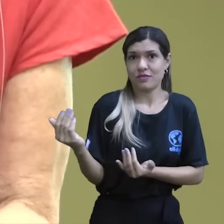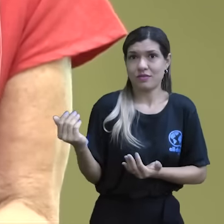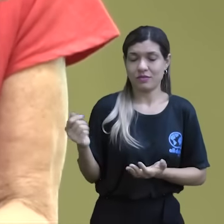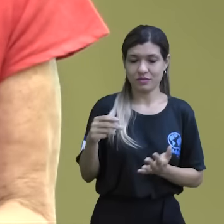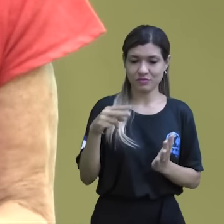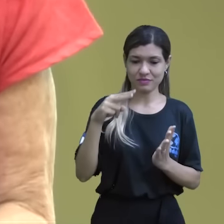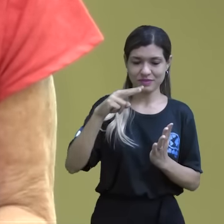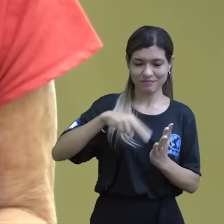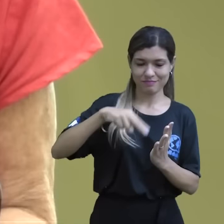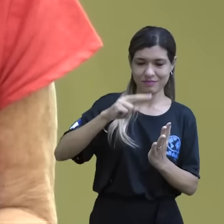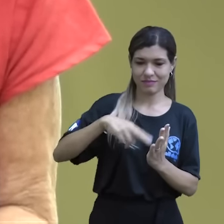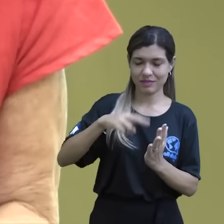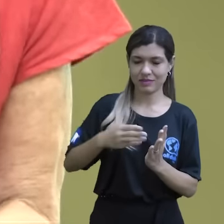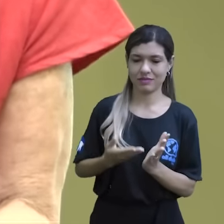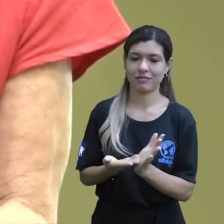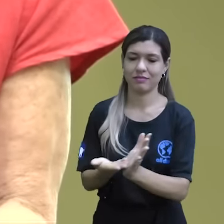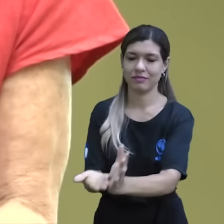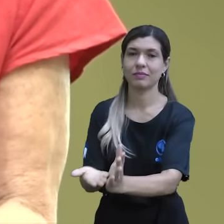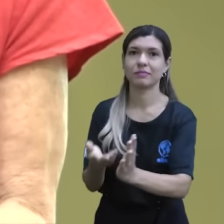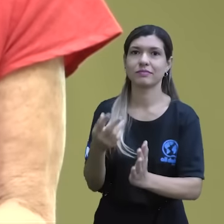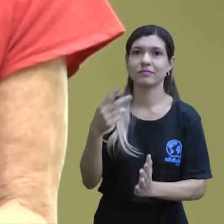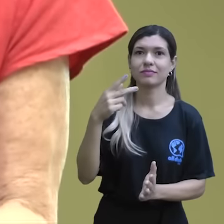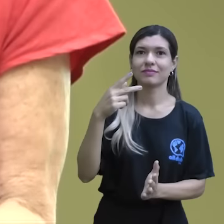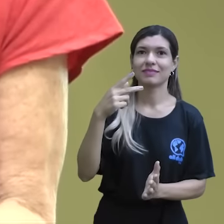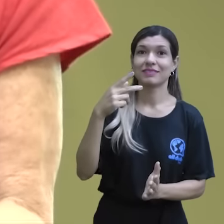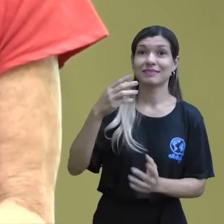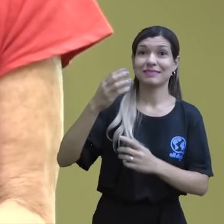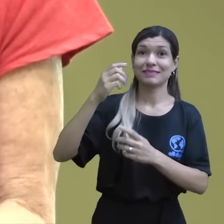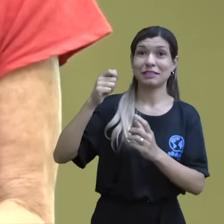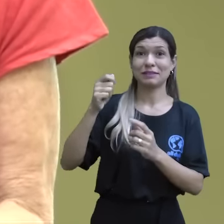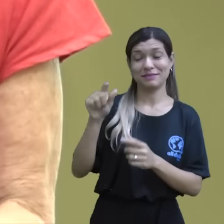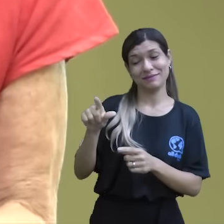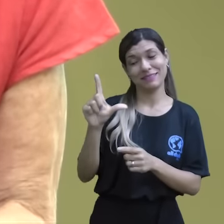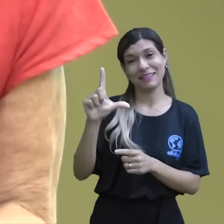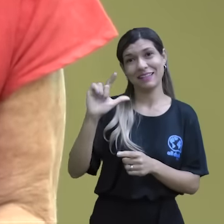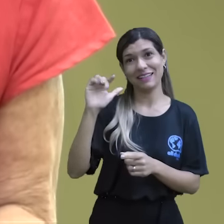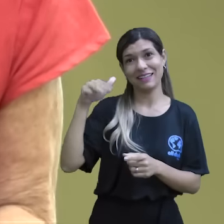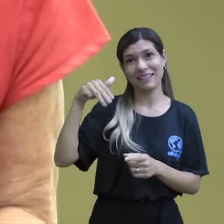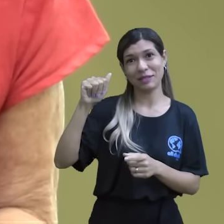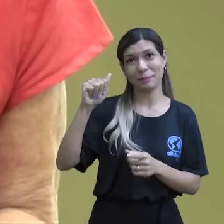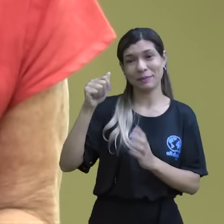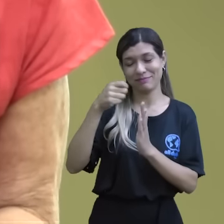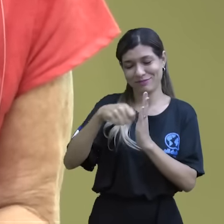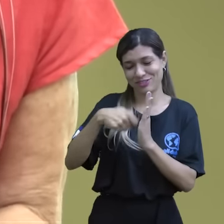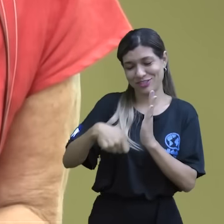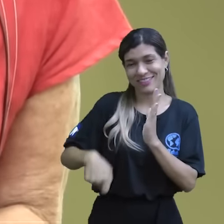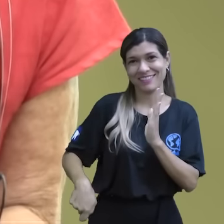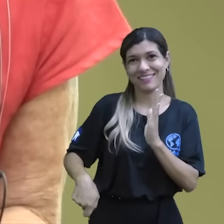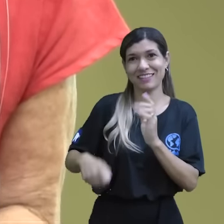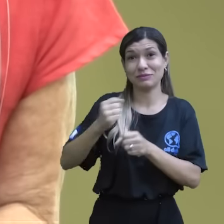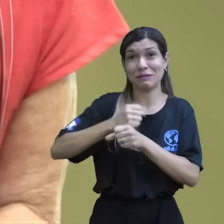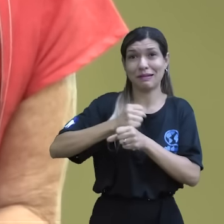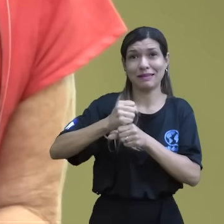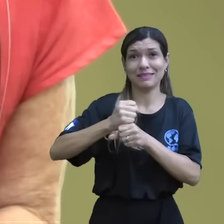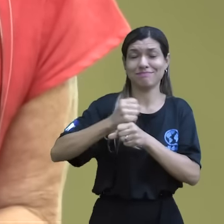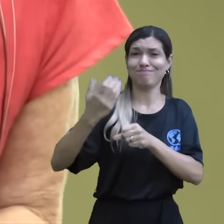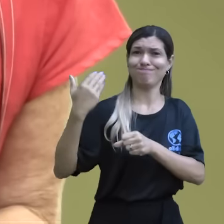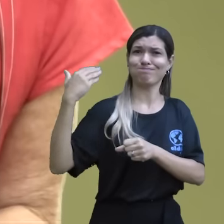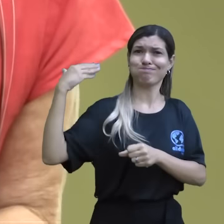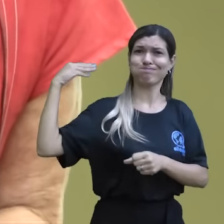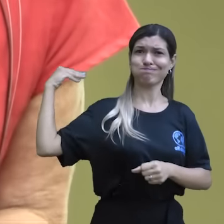dos Anjos, até porque é o último livro dele, ele vai simplificando, tanto que o primeiro que ele publica não é